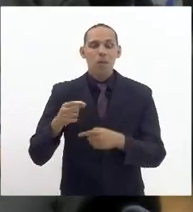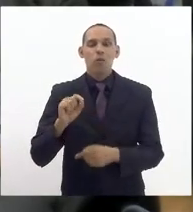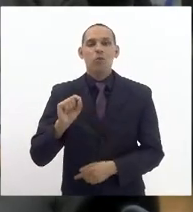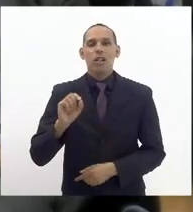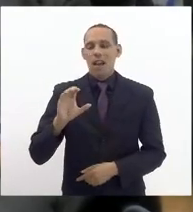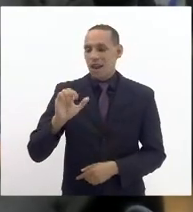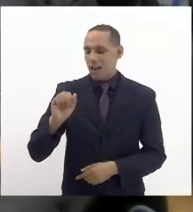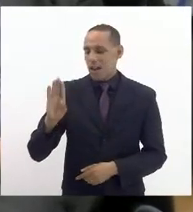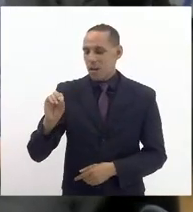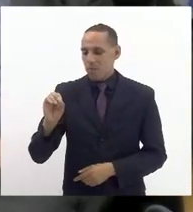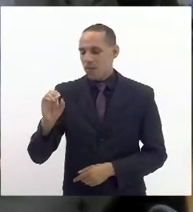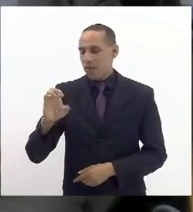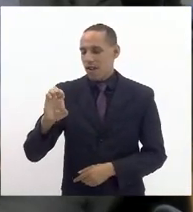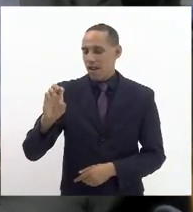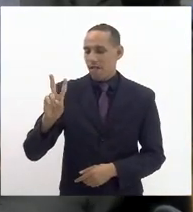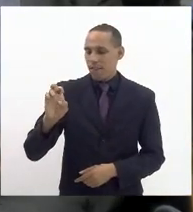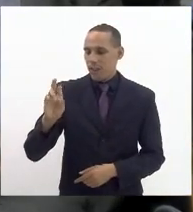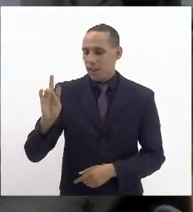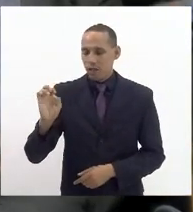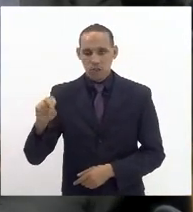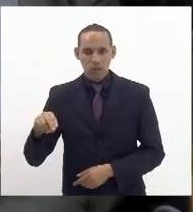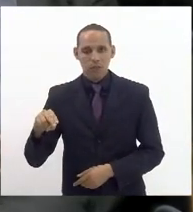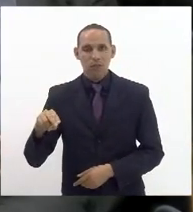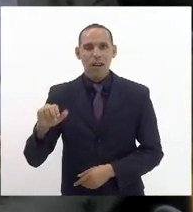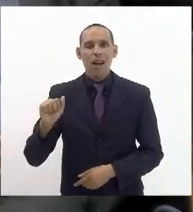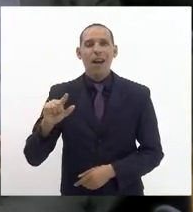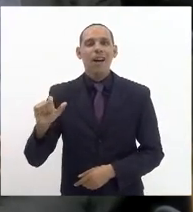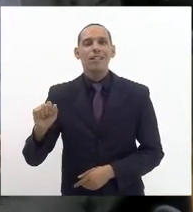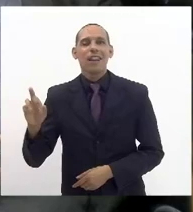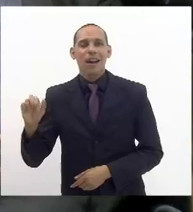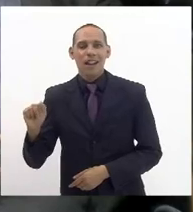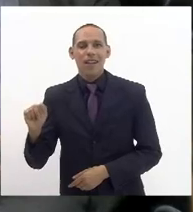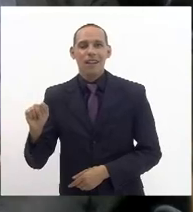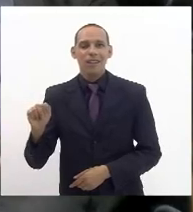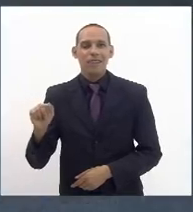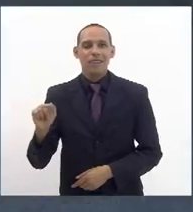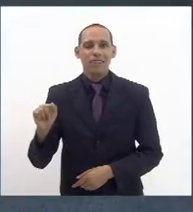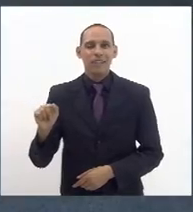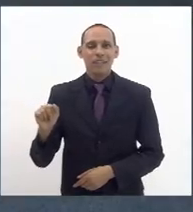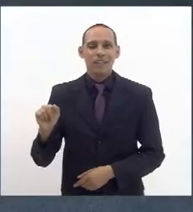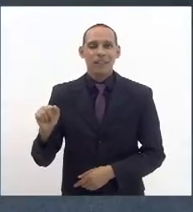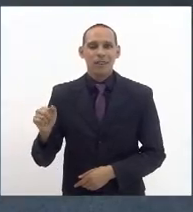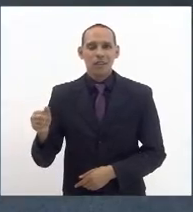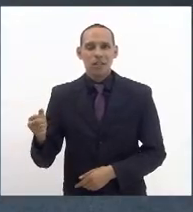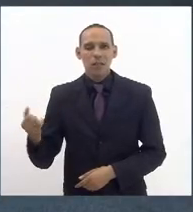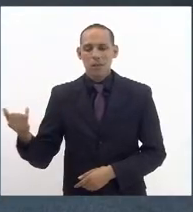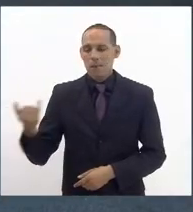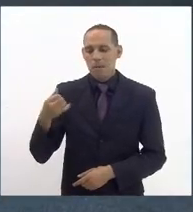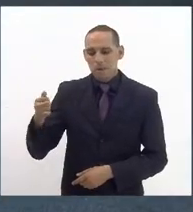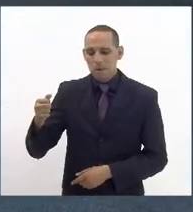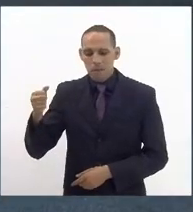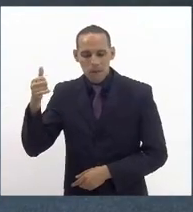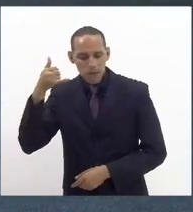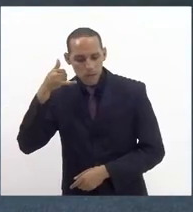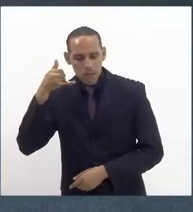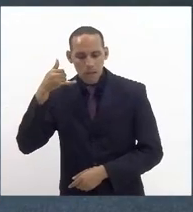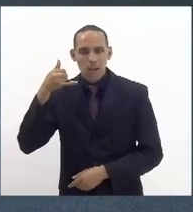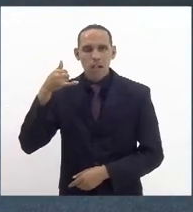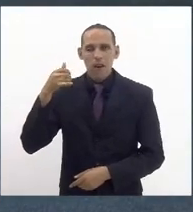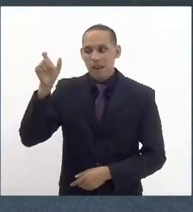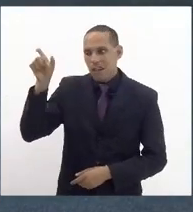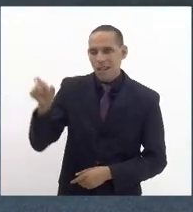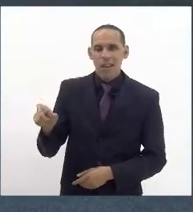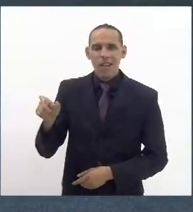cabo Everton Azara, quando receber essa ocorrência desse rapaz, que até o momento